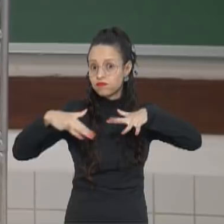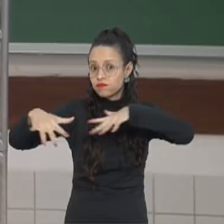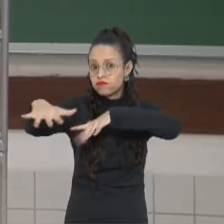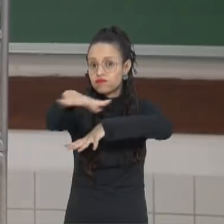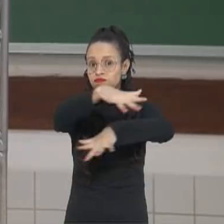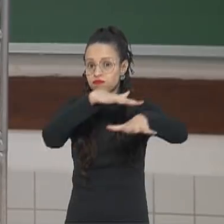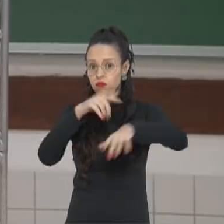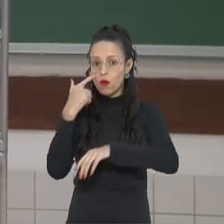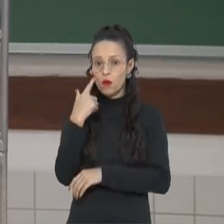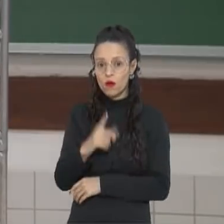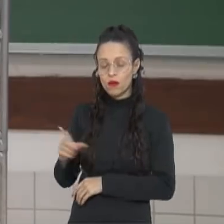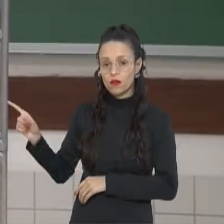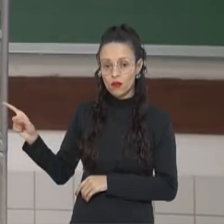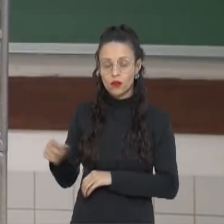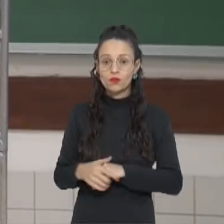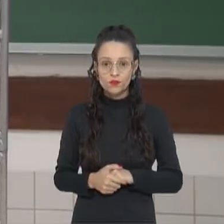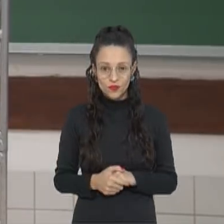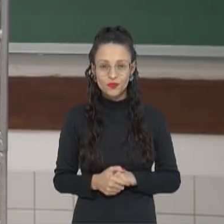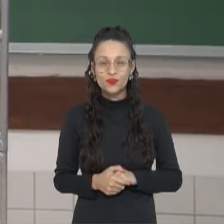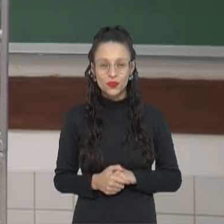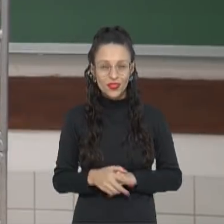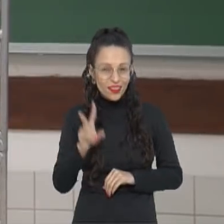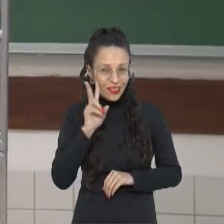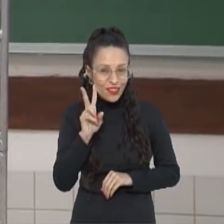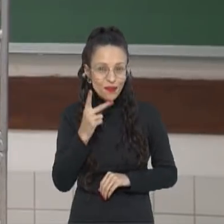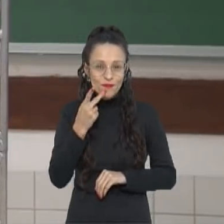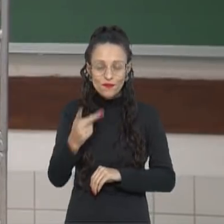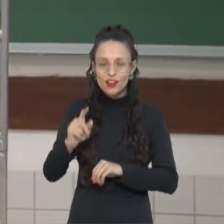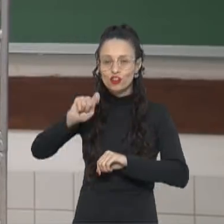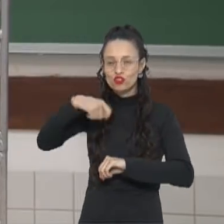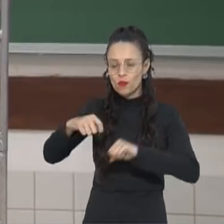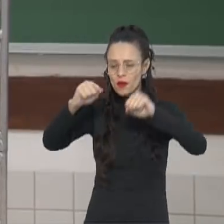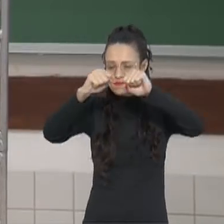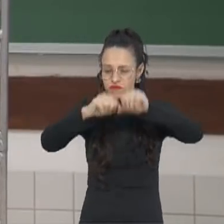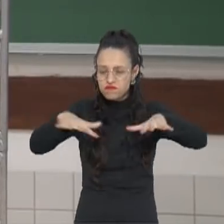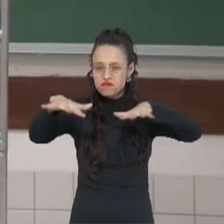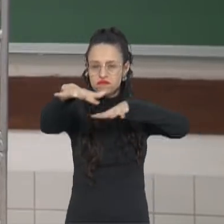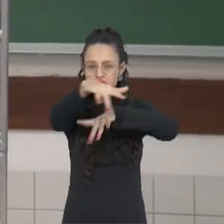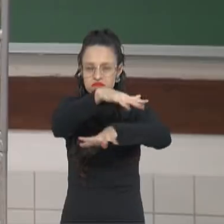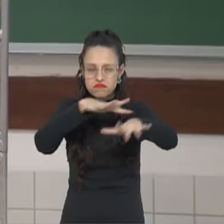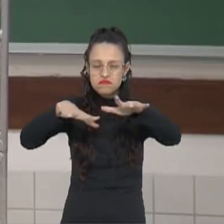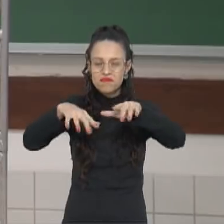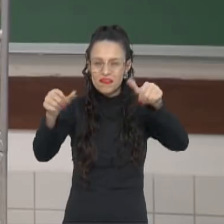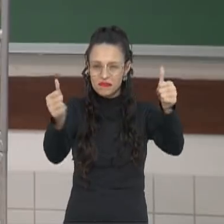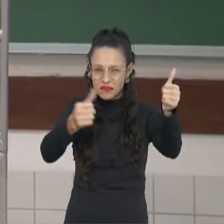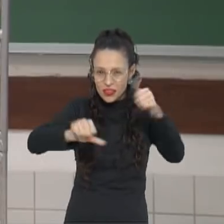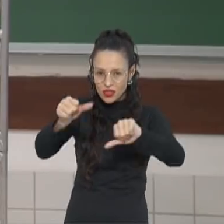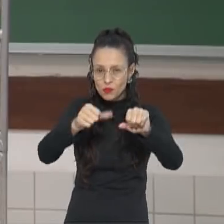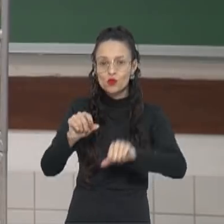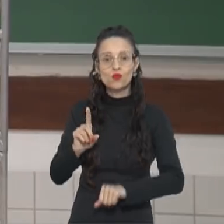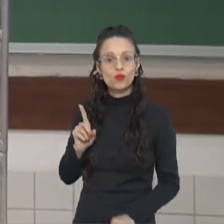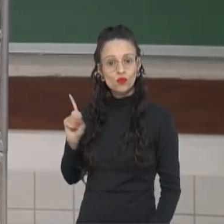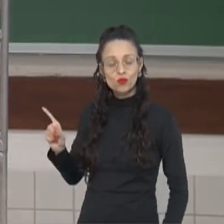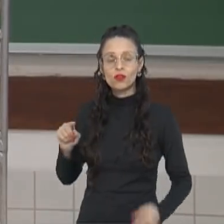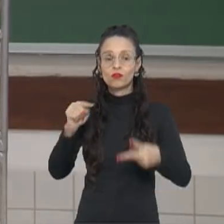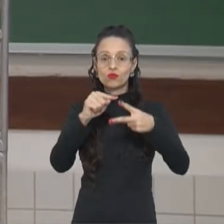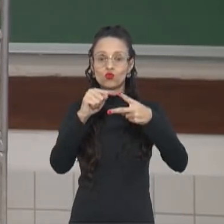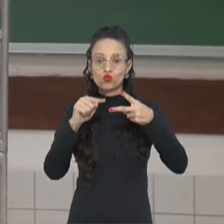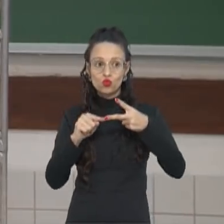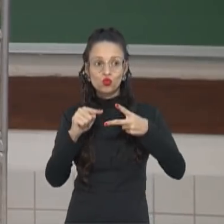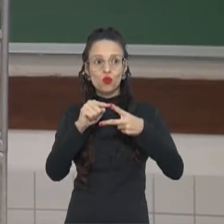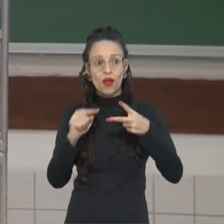acontecendo. Lembra que a gente falou de armas químicas e de muitas bombas usadas? Aqui eu falo de duas para